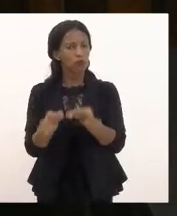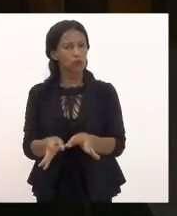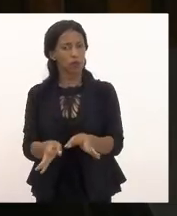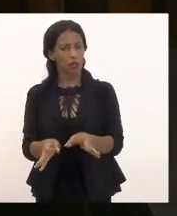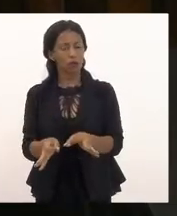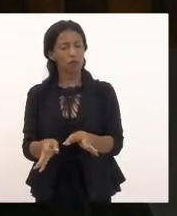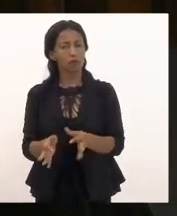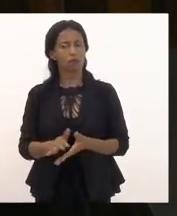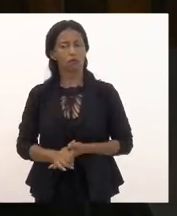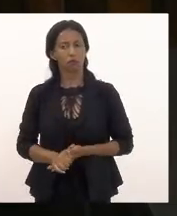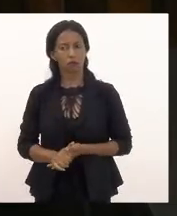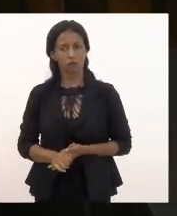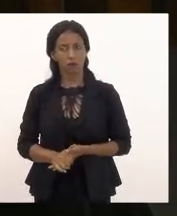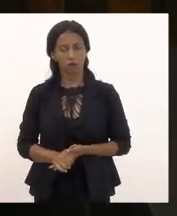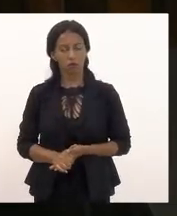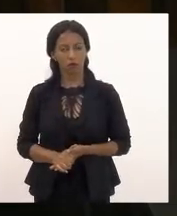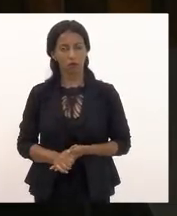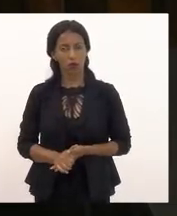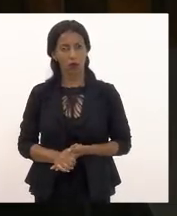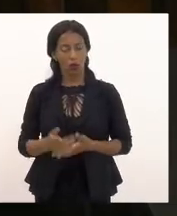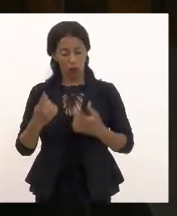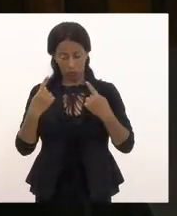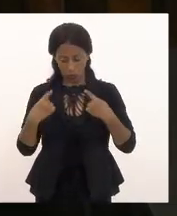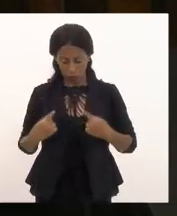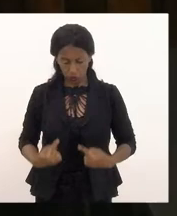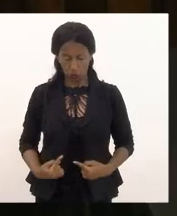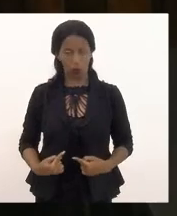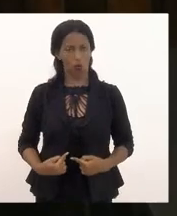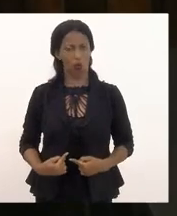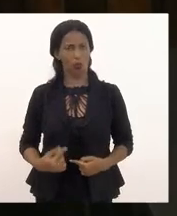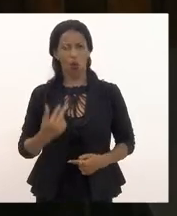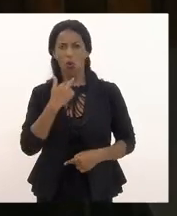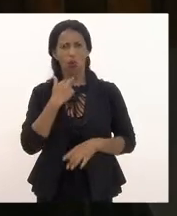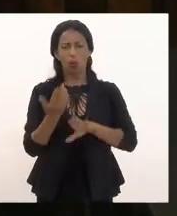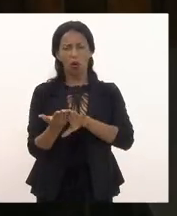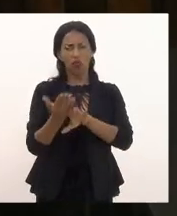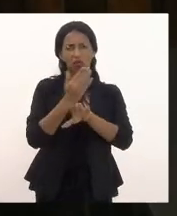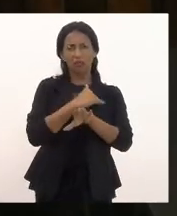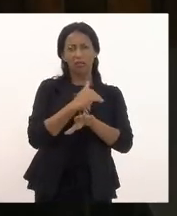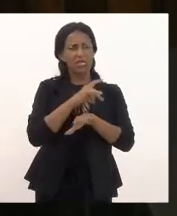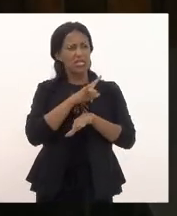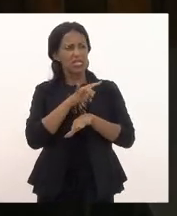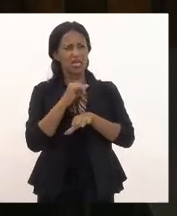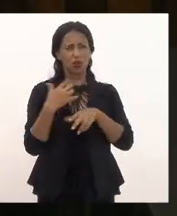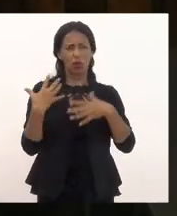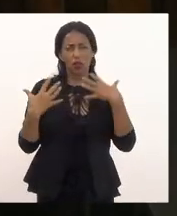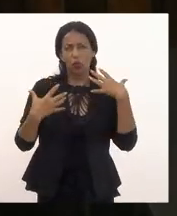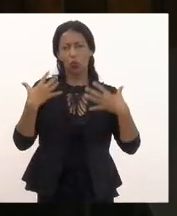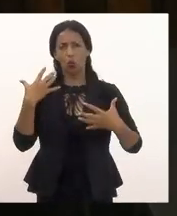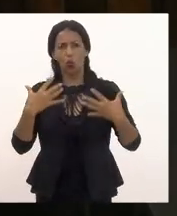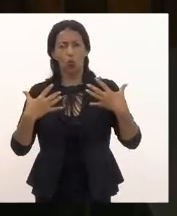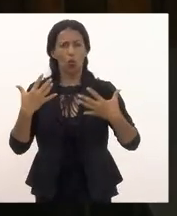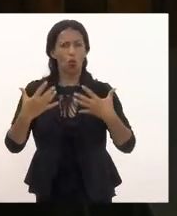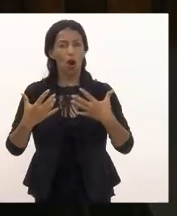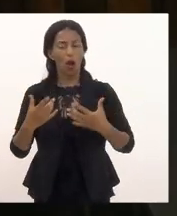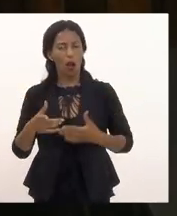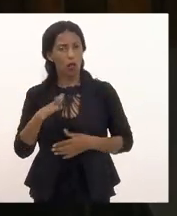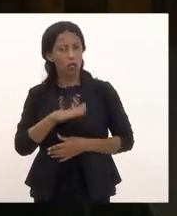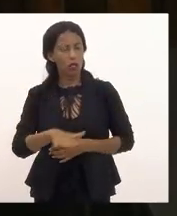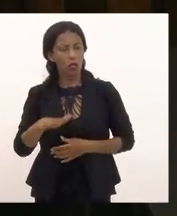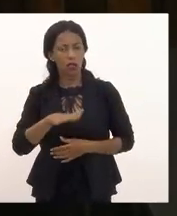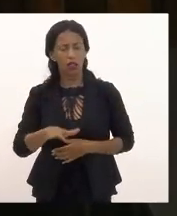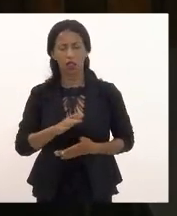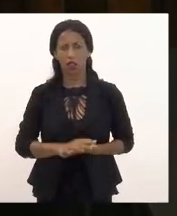com as suas questões sexuais, não antecipar o sexualismo da criança, a sexualidade da